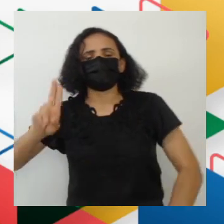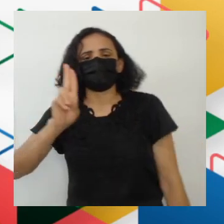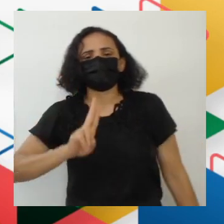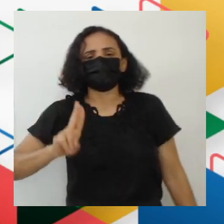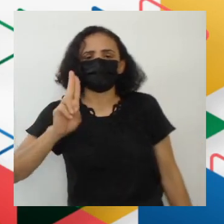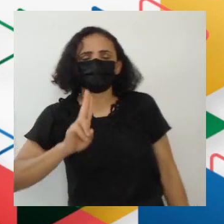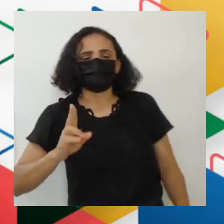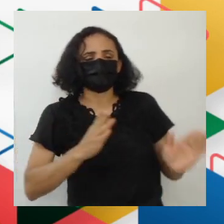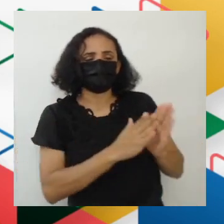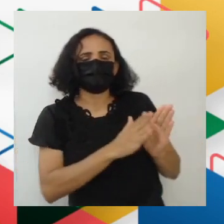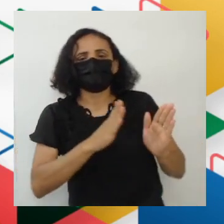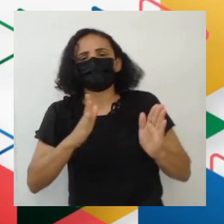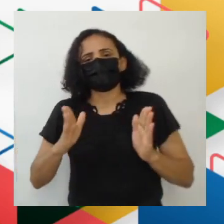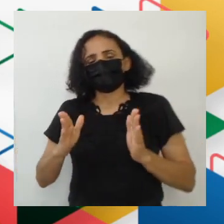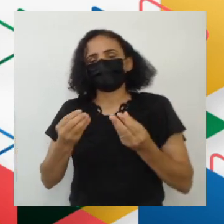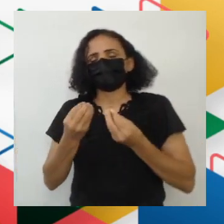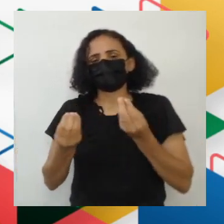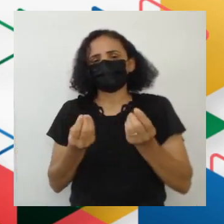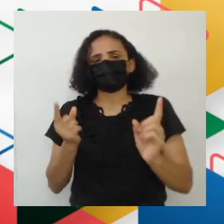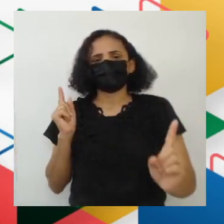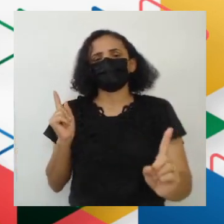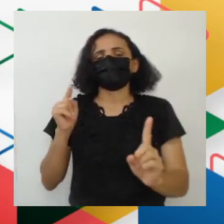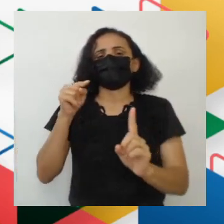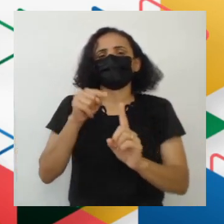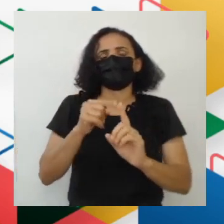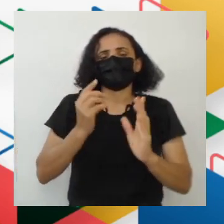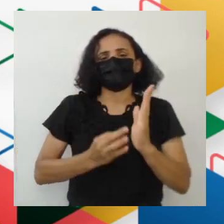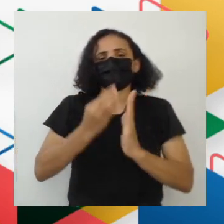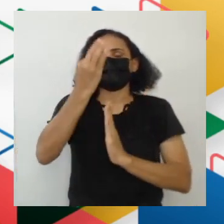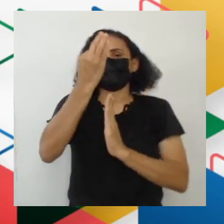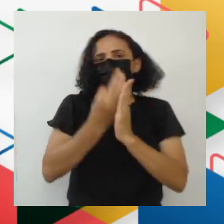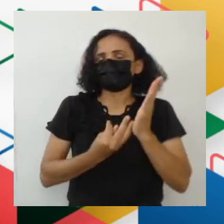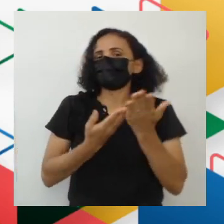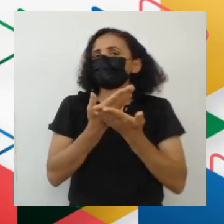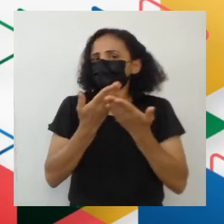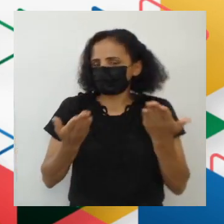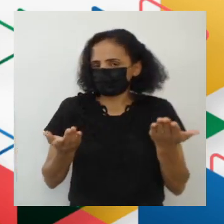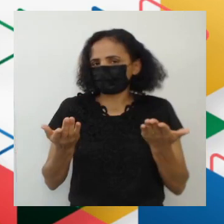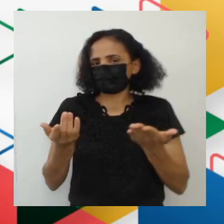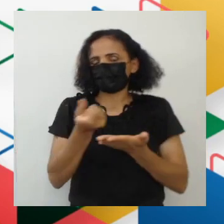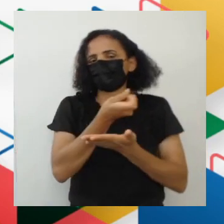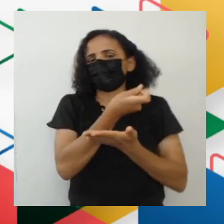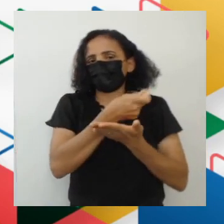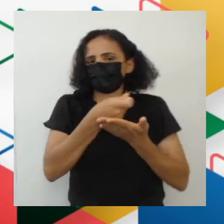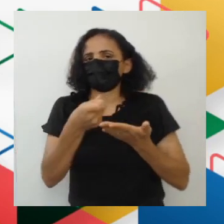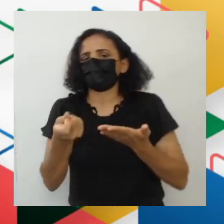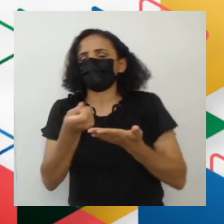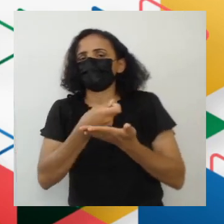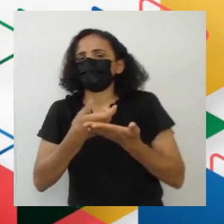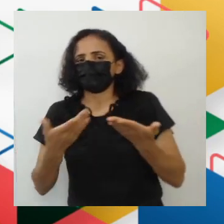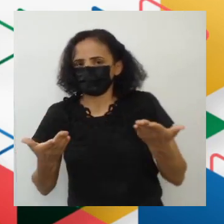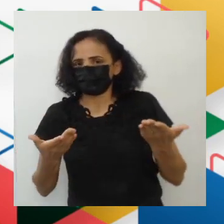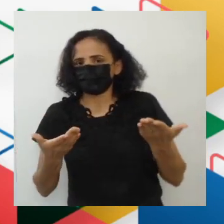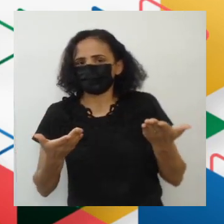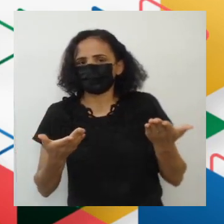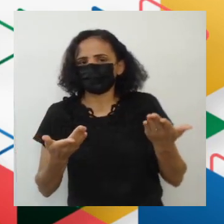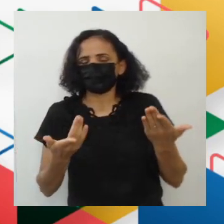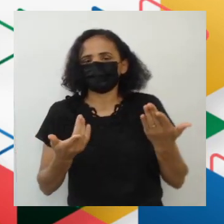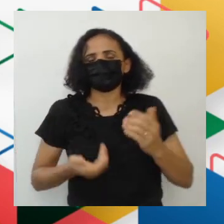desses recursos. E nesse sentido, o texto, não se esqueçam, minha gente, que